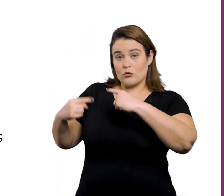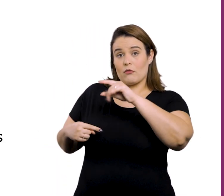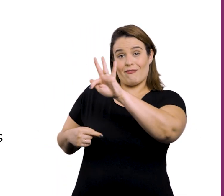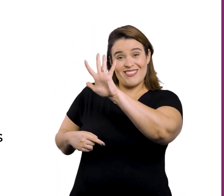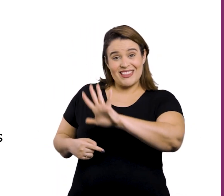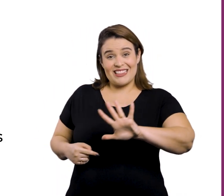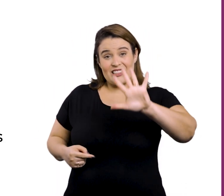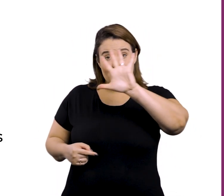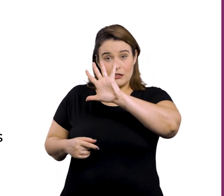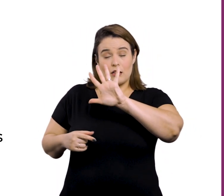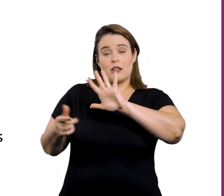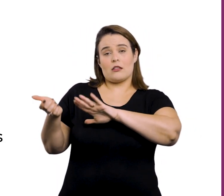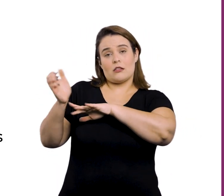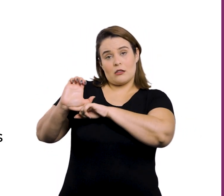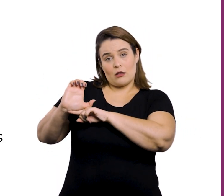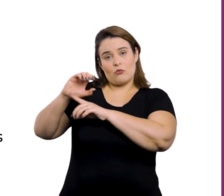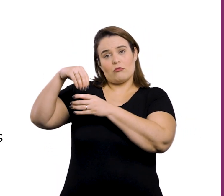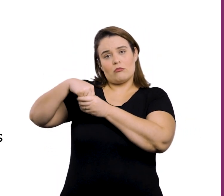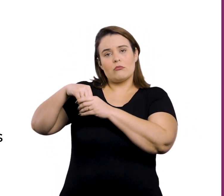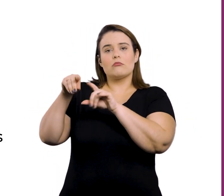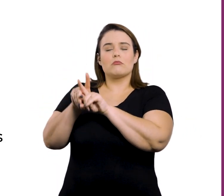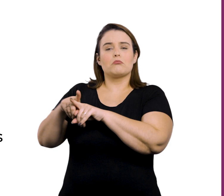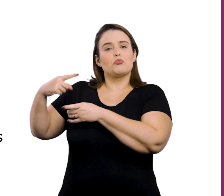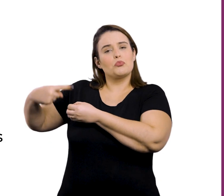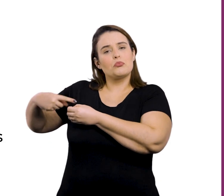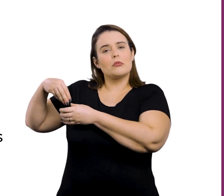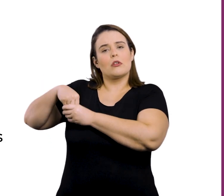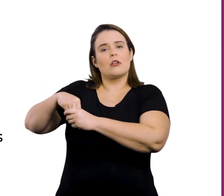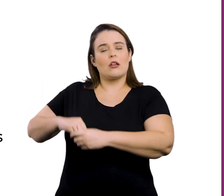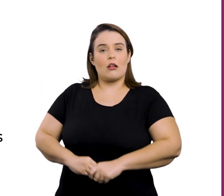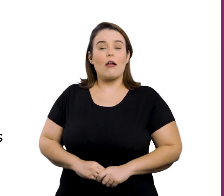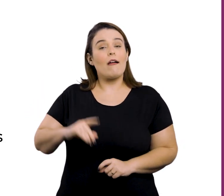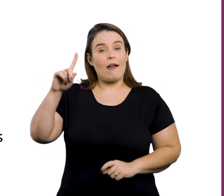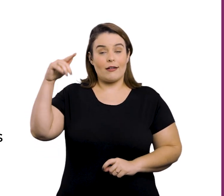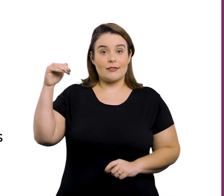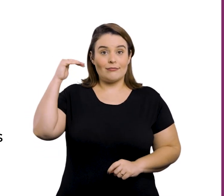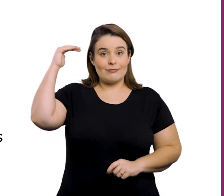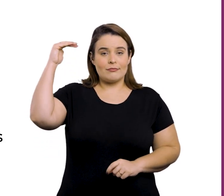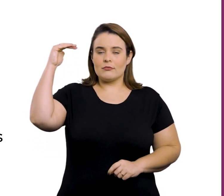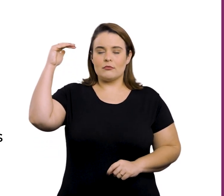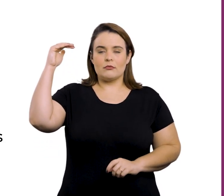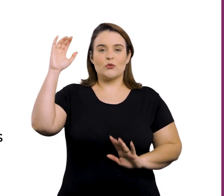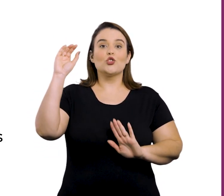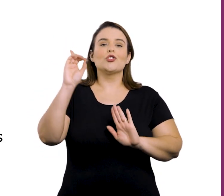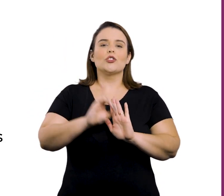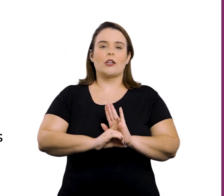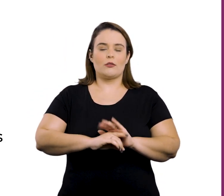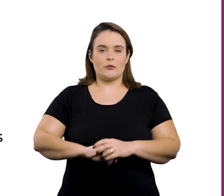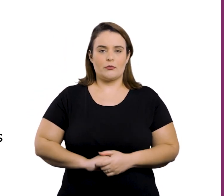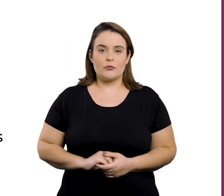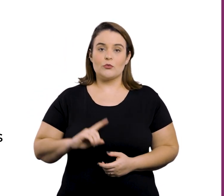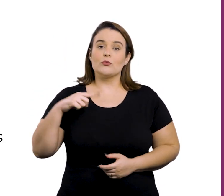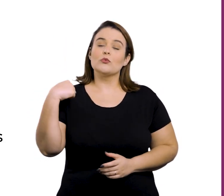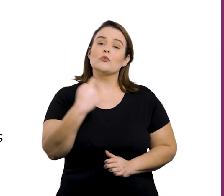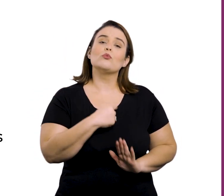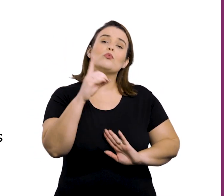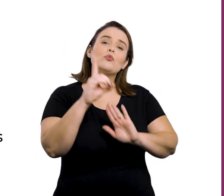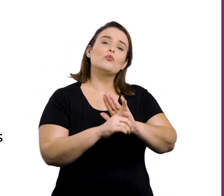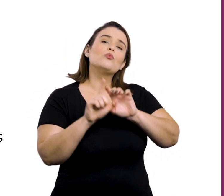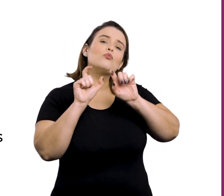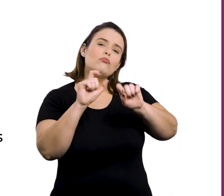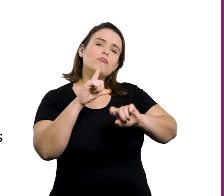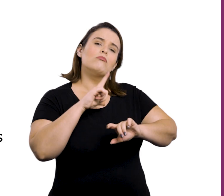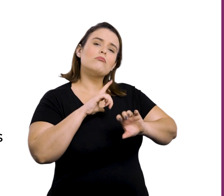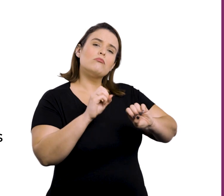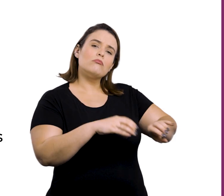a políticos nas esferas federais, estaduais e municipais não é privilégio, é direito. Nosso